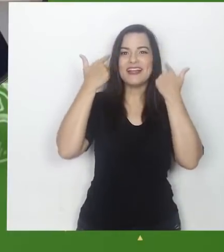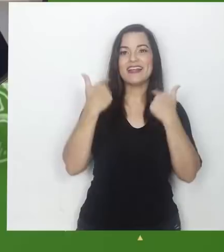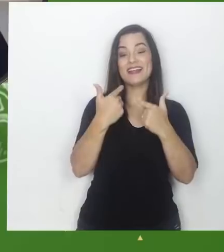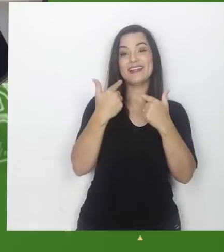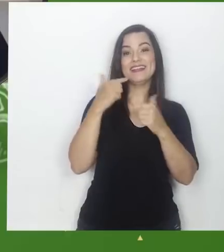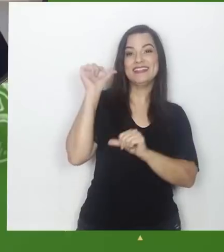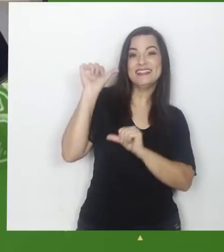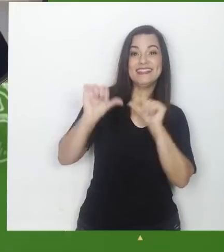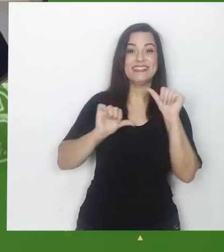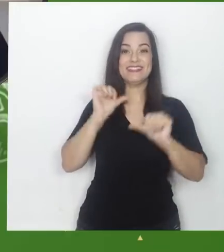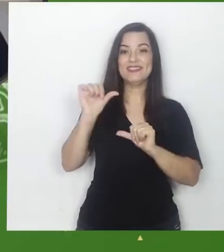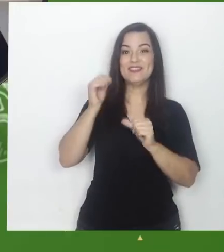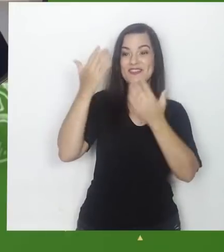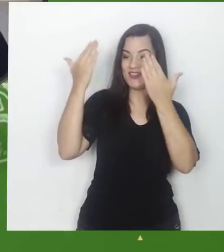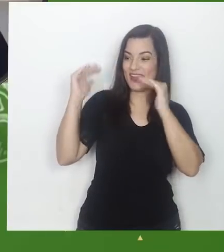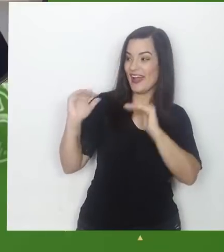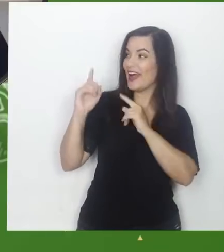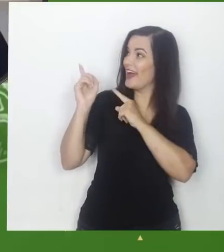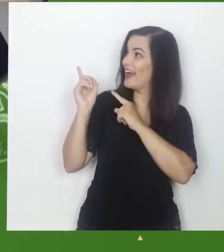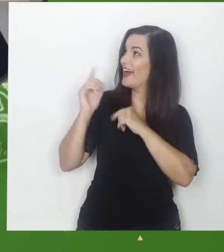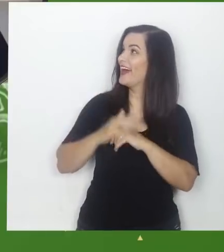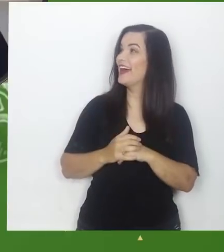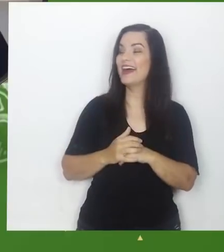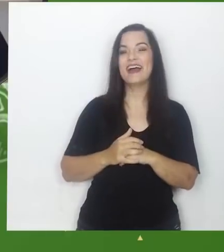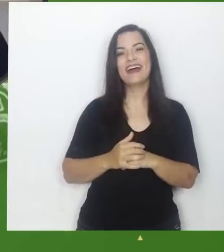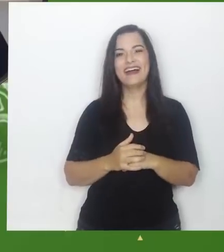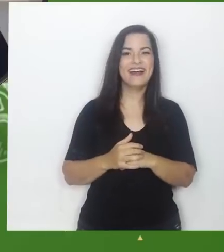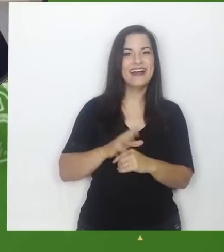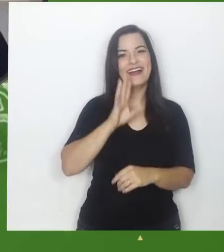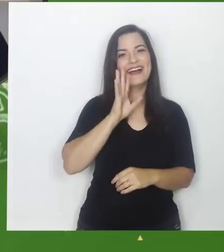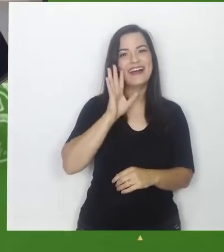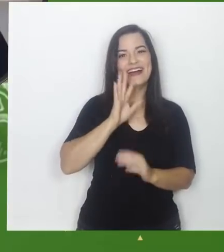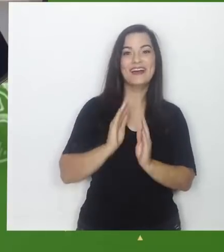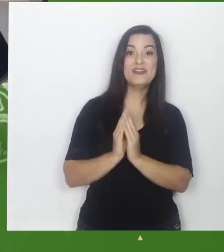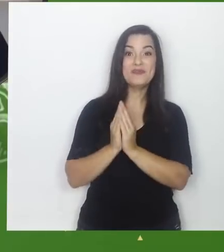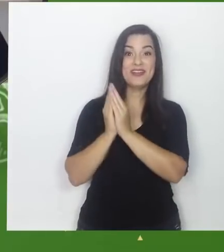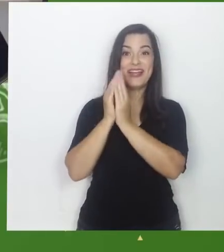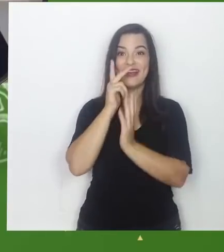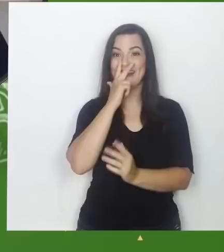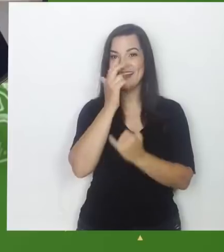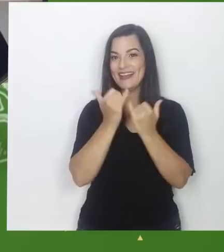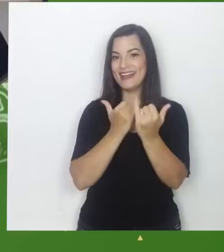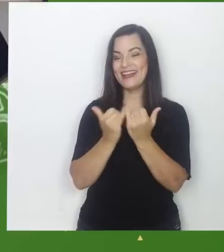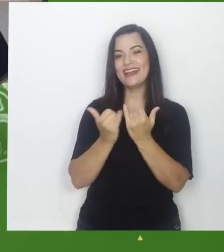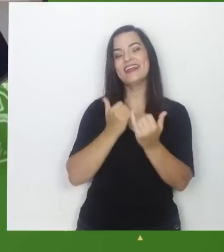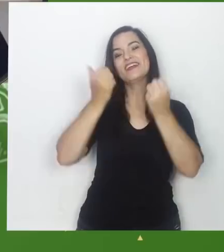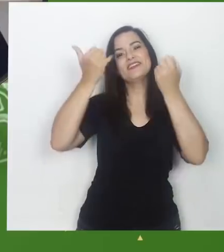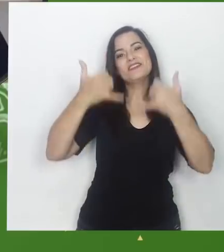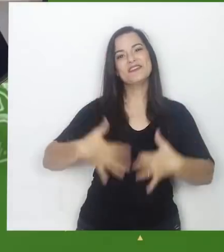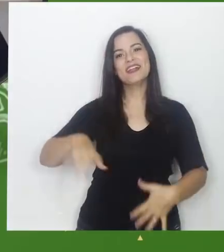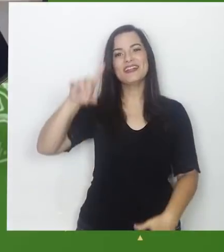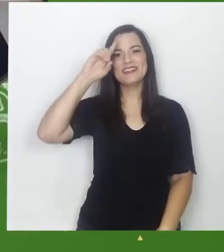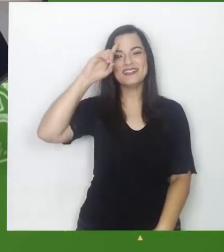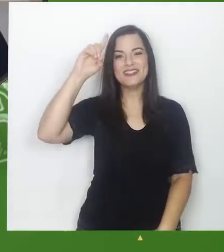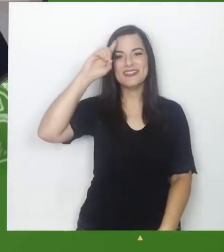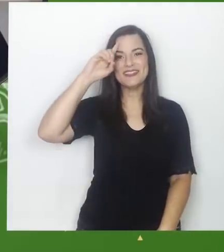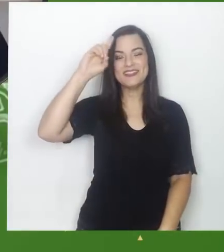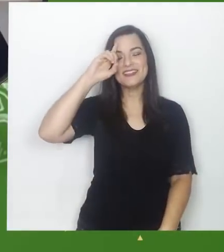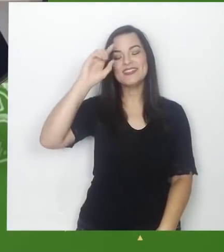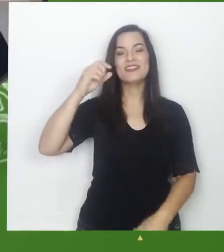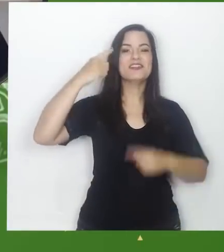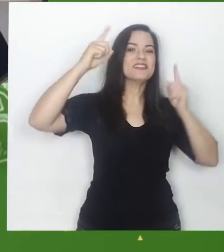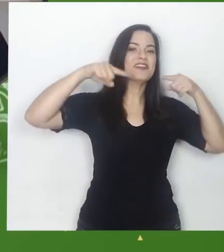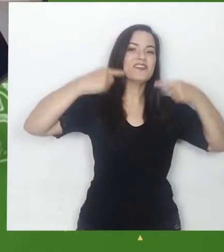a Pro virou essa bonequinha aqui embaixo todo dia lá, explicando para vocês qual seria o desafio do dia.